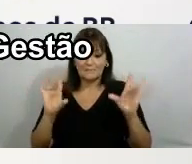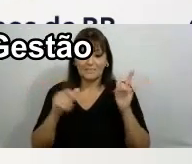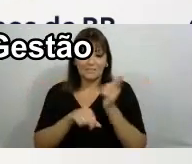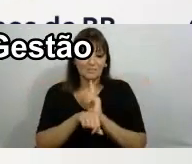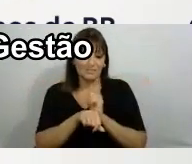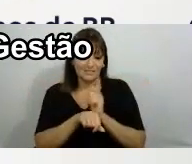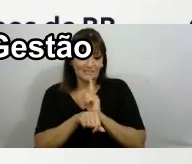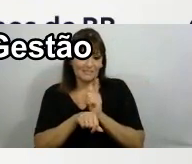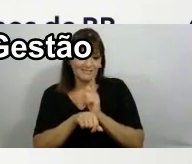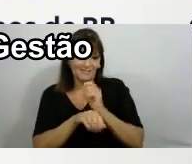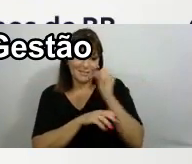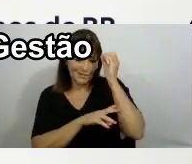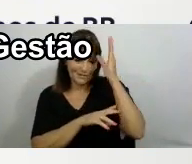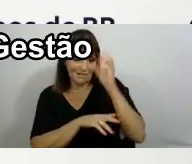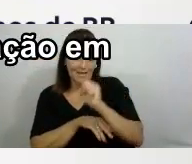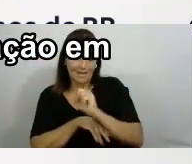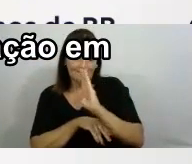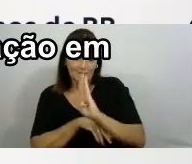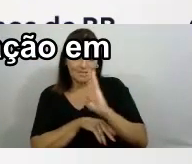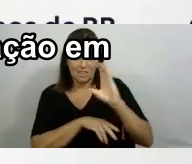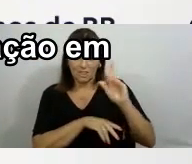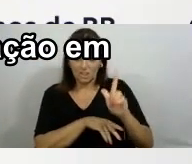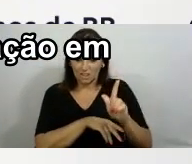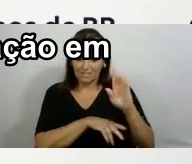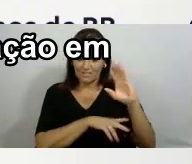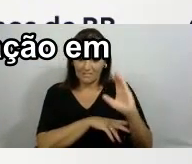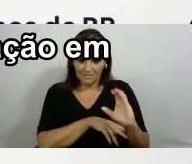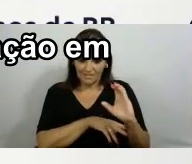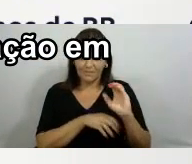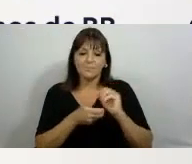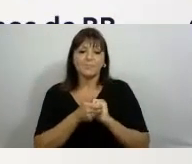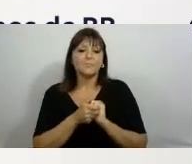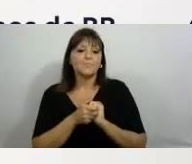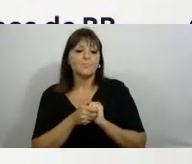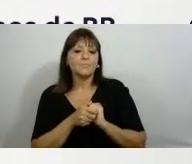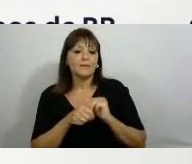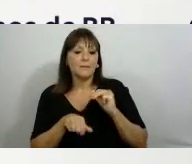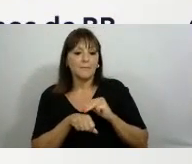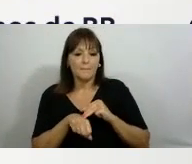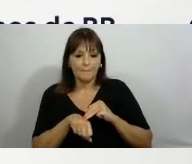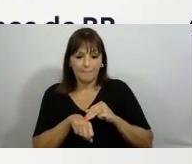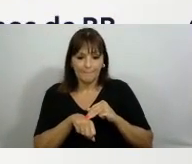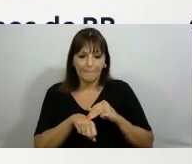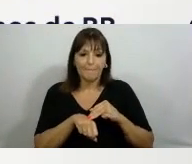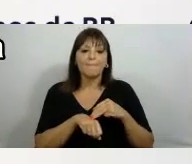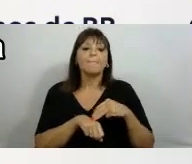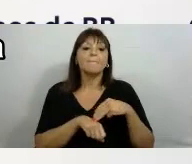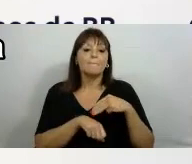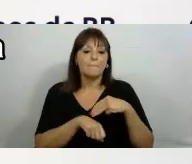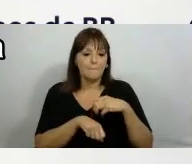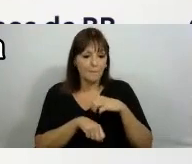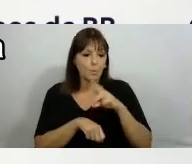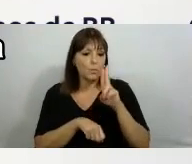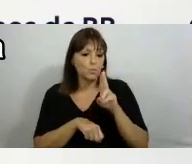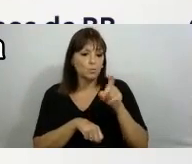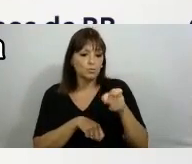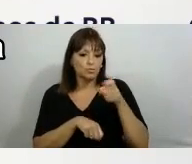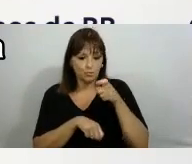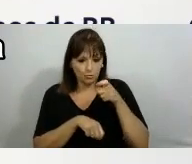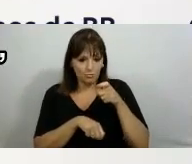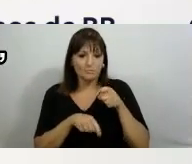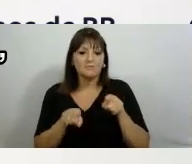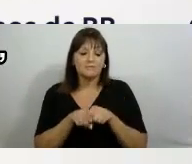pela SBGC, Sociedade Brasileira de Gestão do Conhecimento, tenho certificação em UX também, UXPM, sou